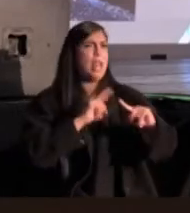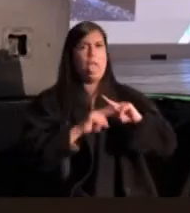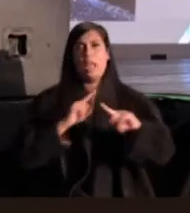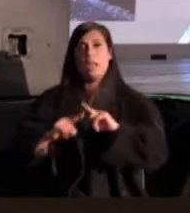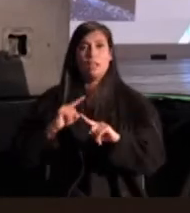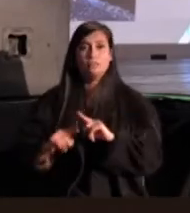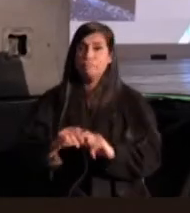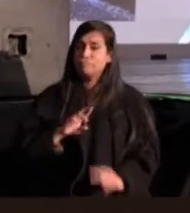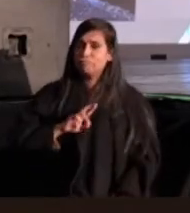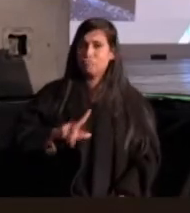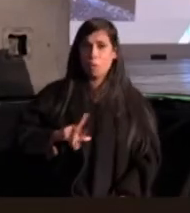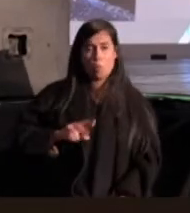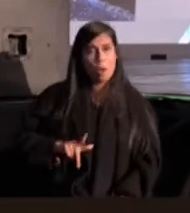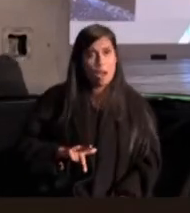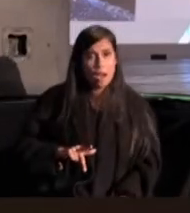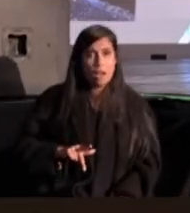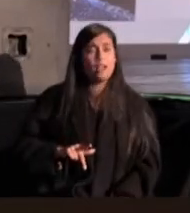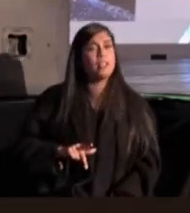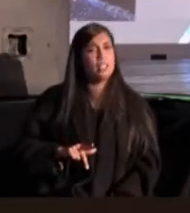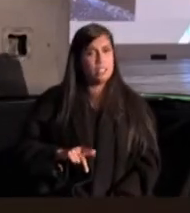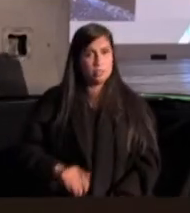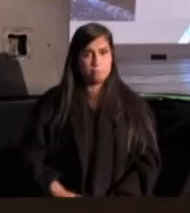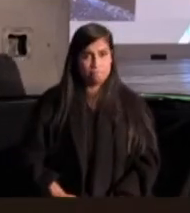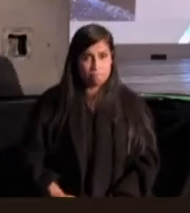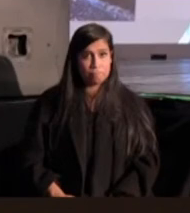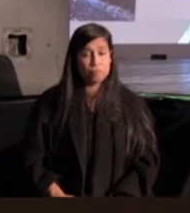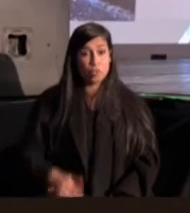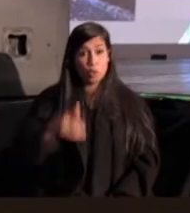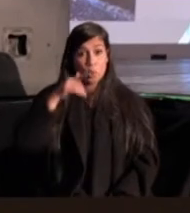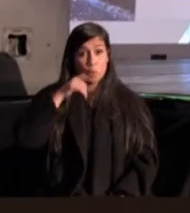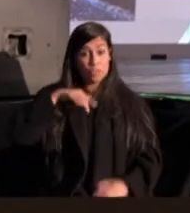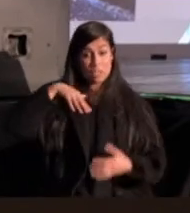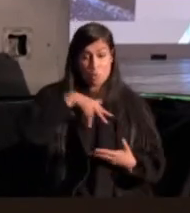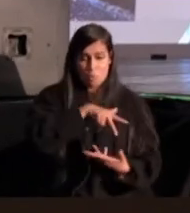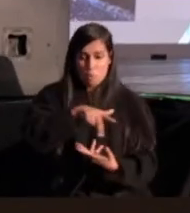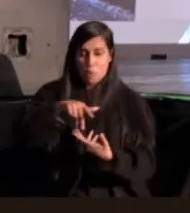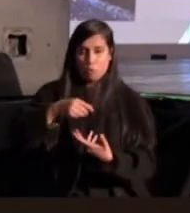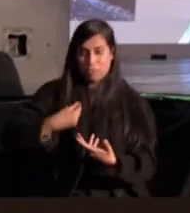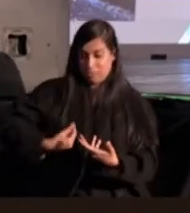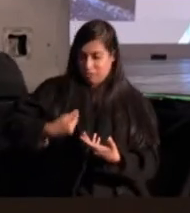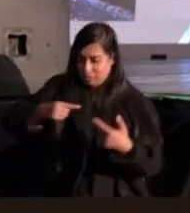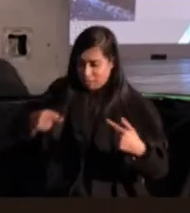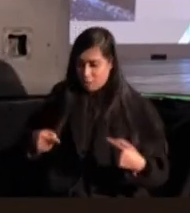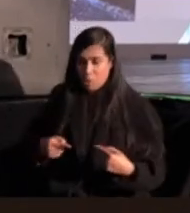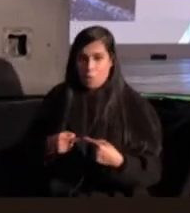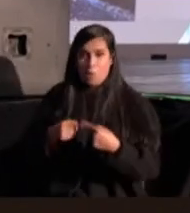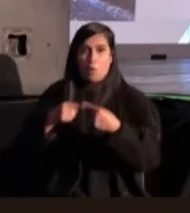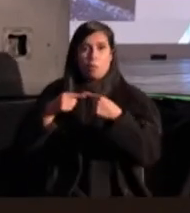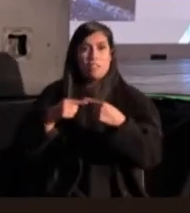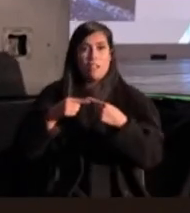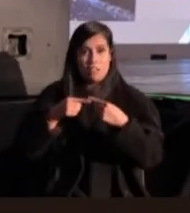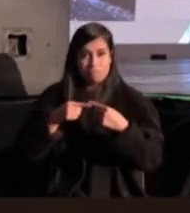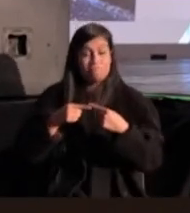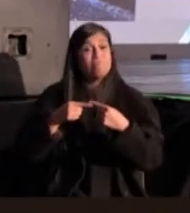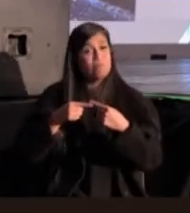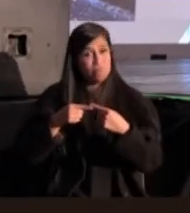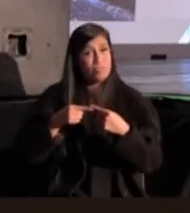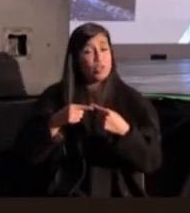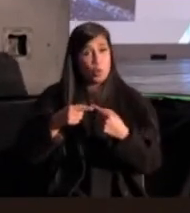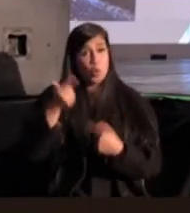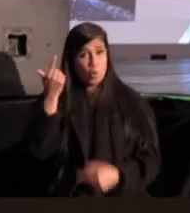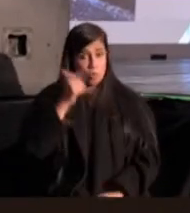ter uma relação cosmofóbica com a realidade. Uma relação cosmofóbica com a realidade, ela